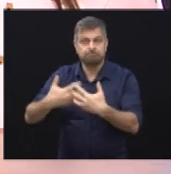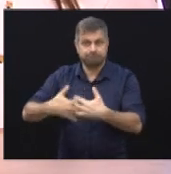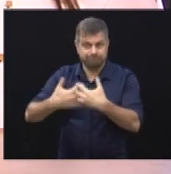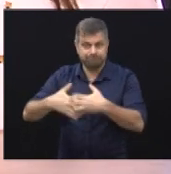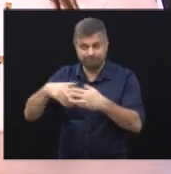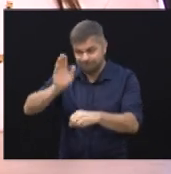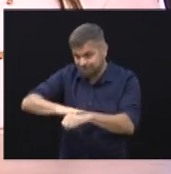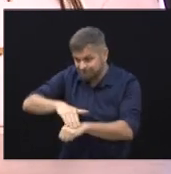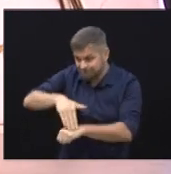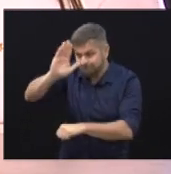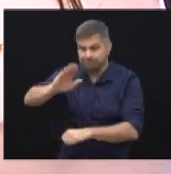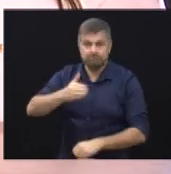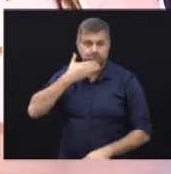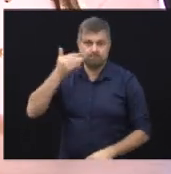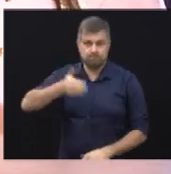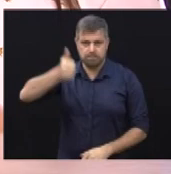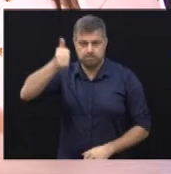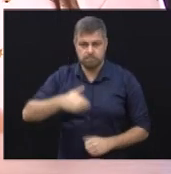maior.